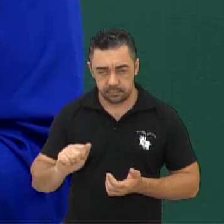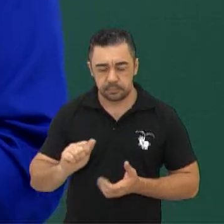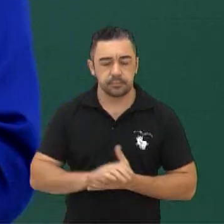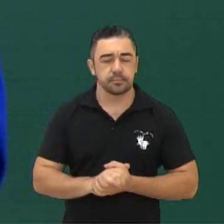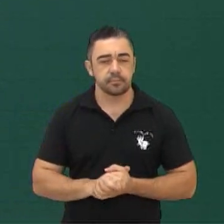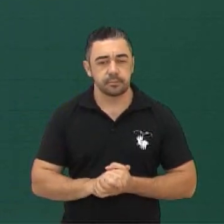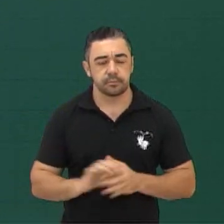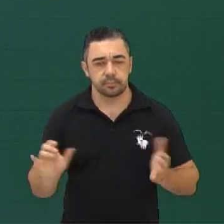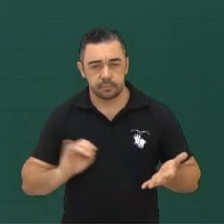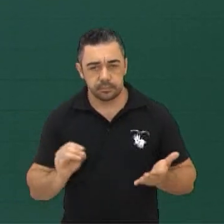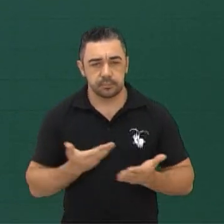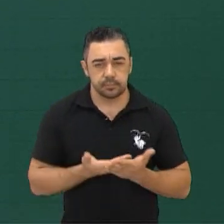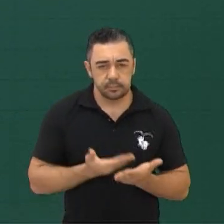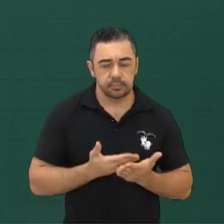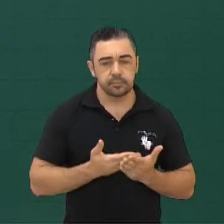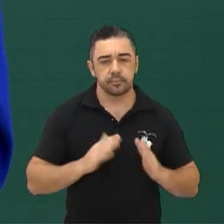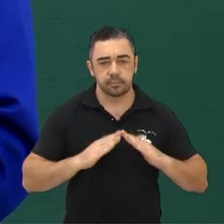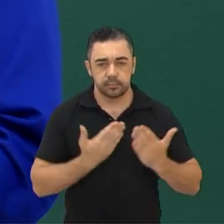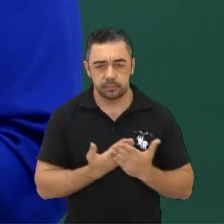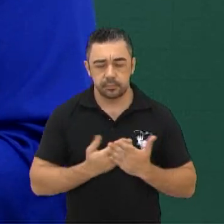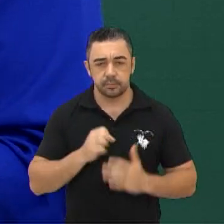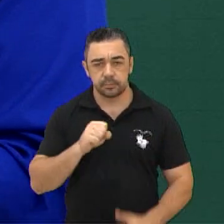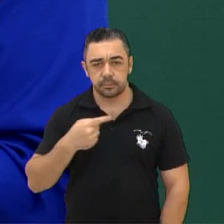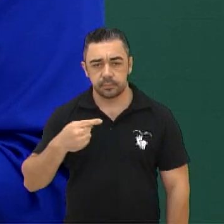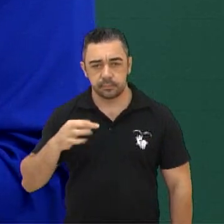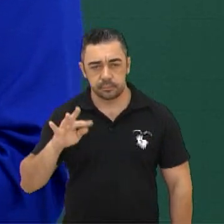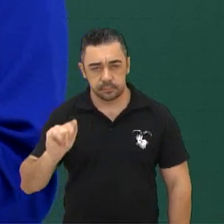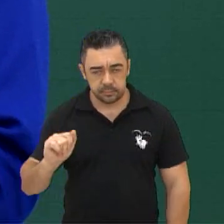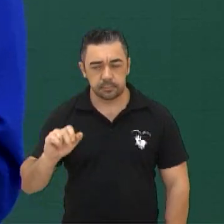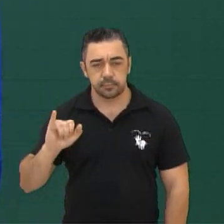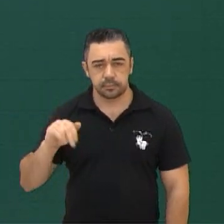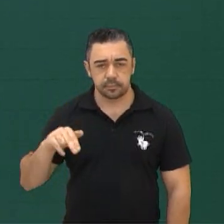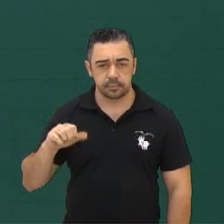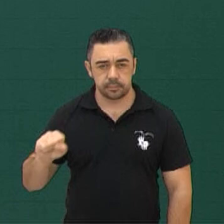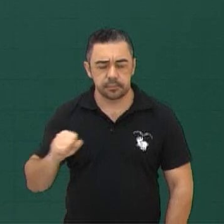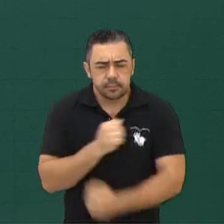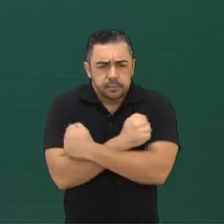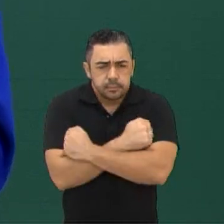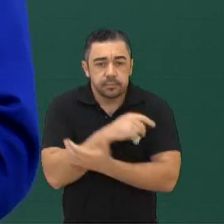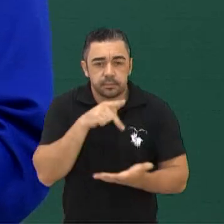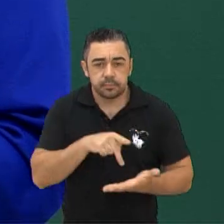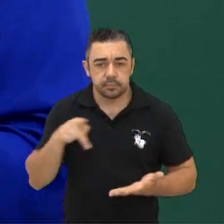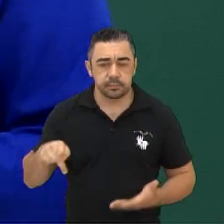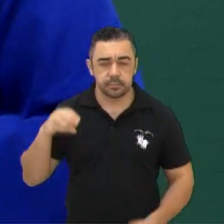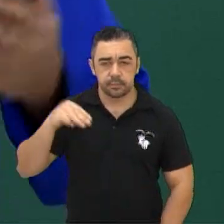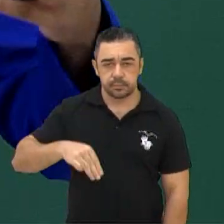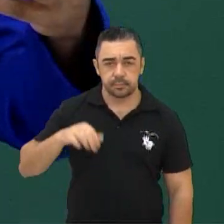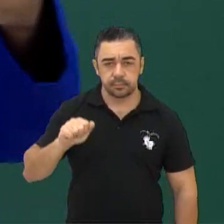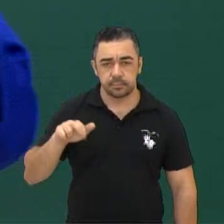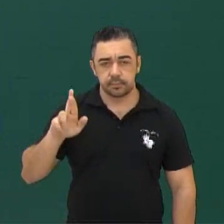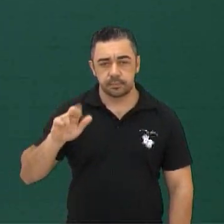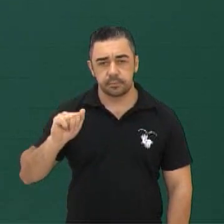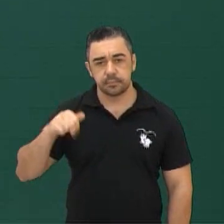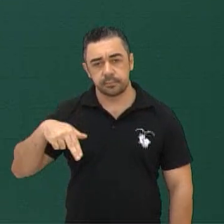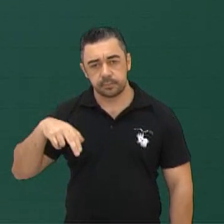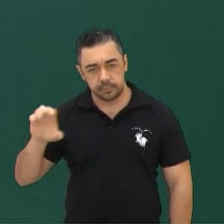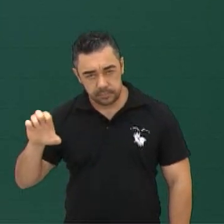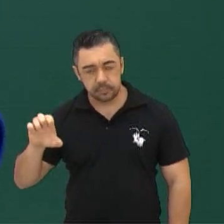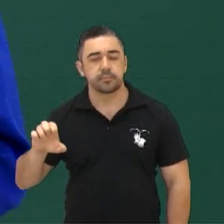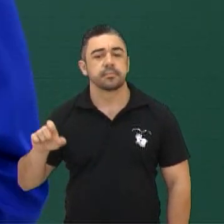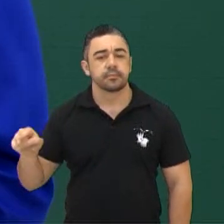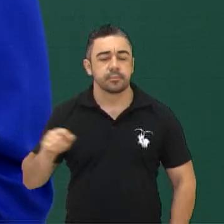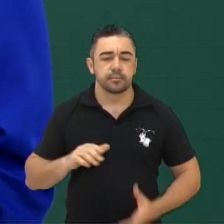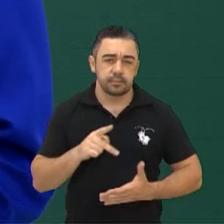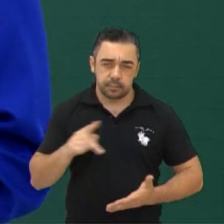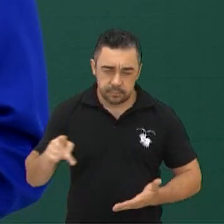Oi, professores, estudo no Colégio Estadual Santa Inês. Manda um abraço para minha professora Mariane. Então, um abraço para a professora Mariane.